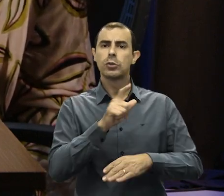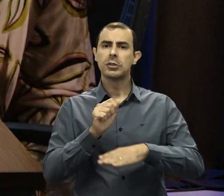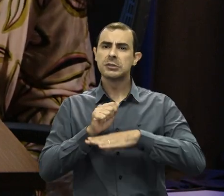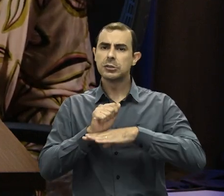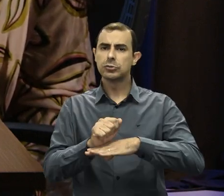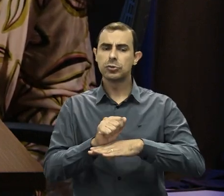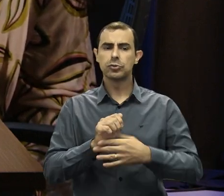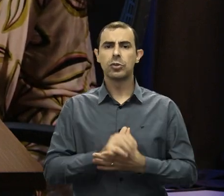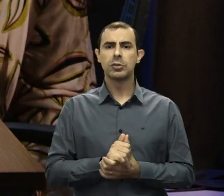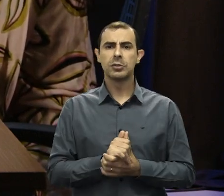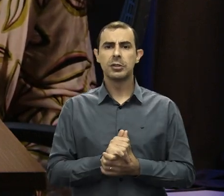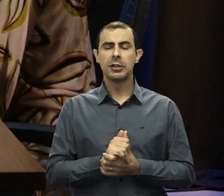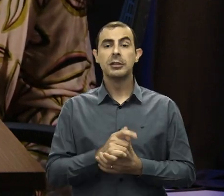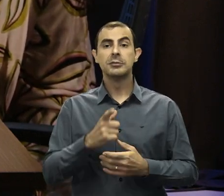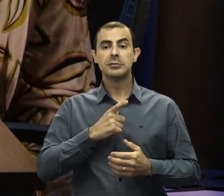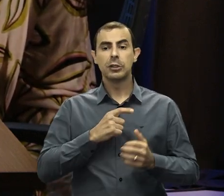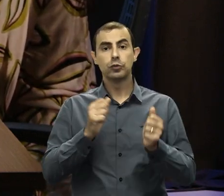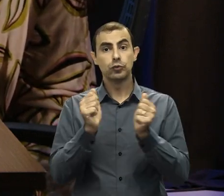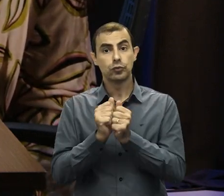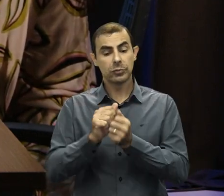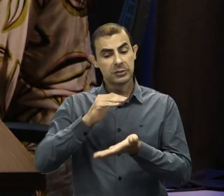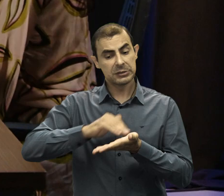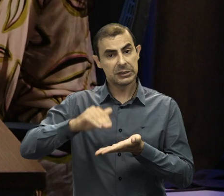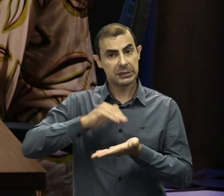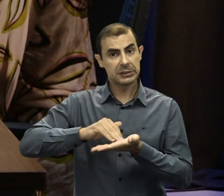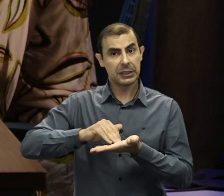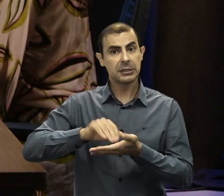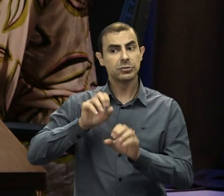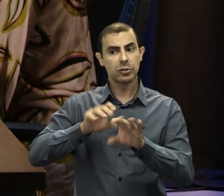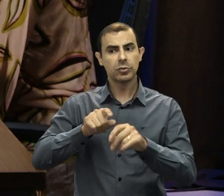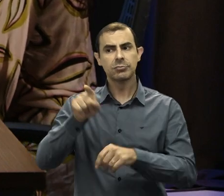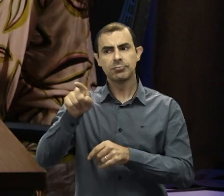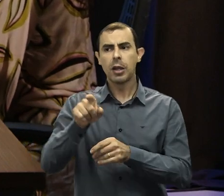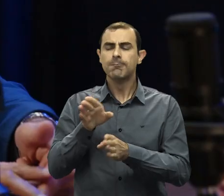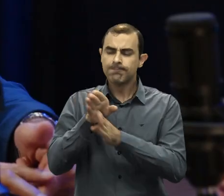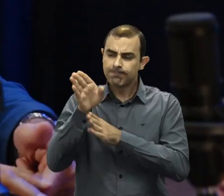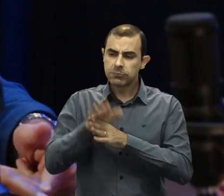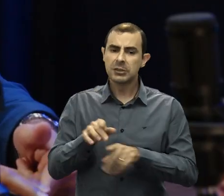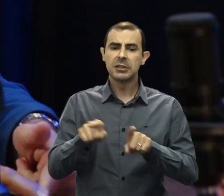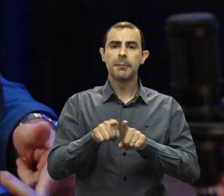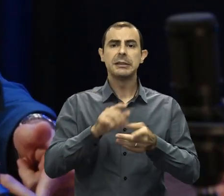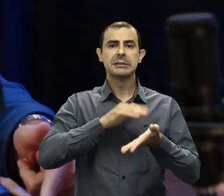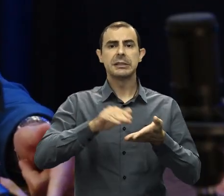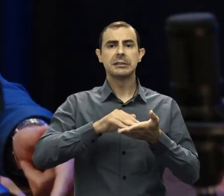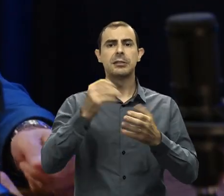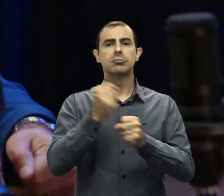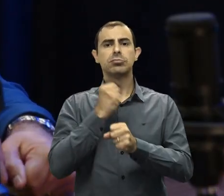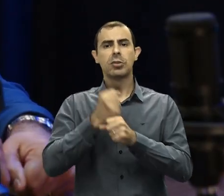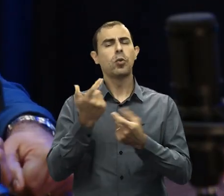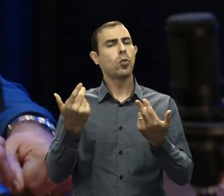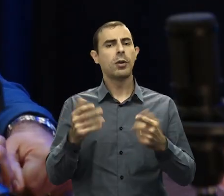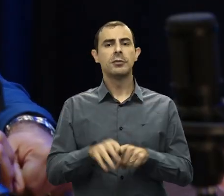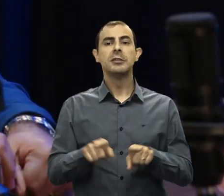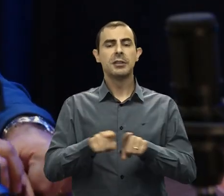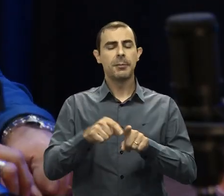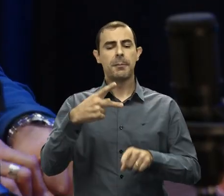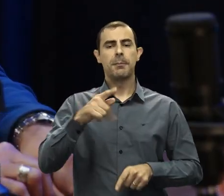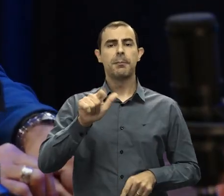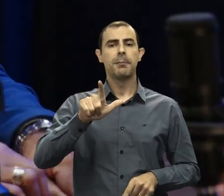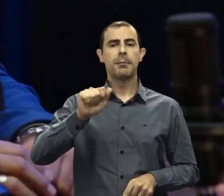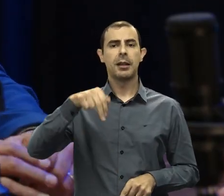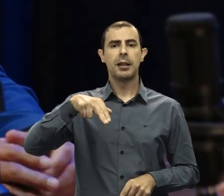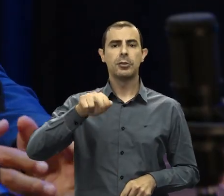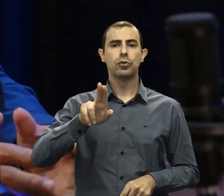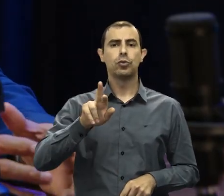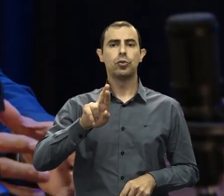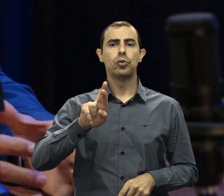colaborador que faz a assessoria junto com a Secretaria de Educação, fazendo encaminhamento, Secretaria de Obras, a mesma coisa, com a Planurb, a mesma